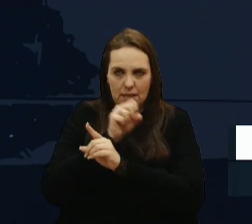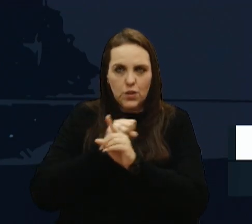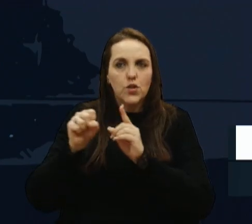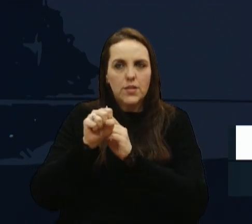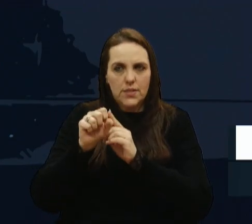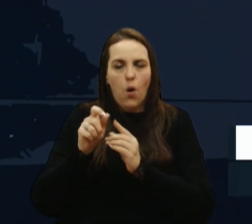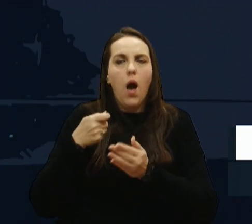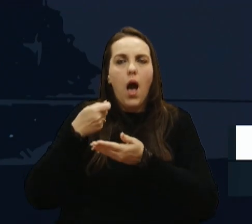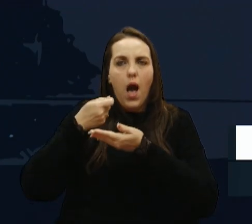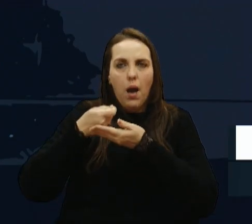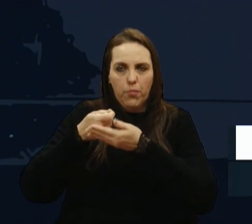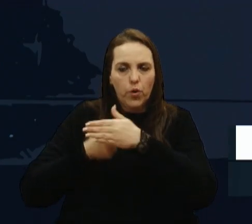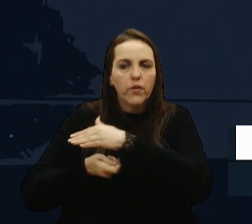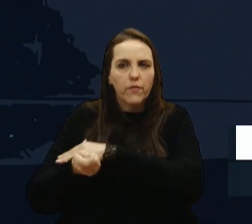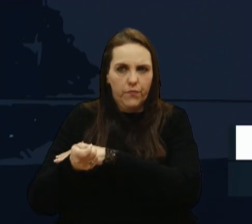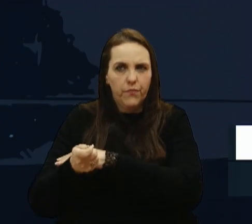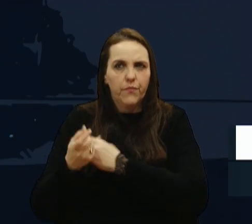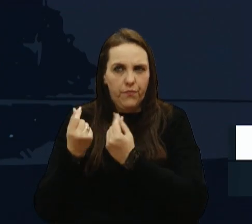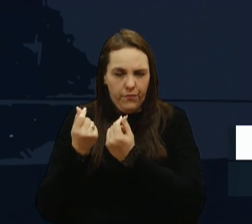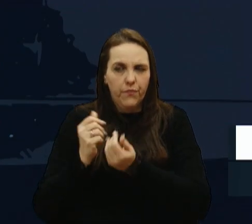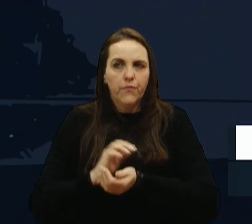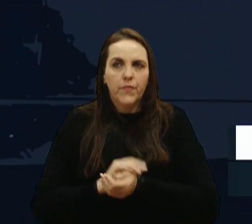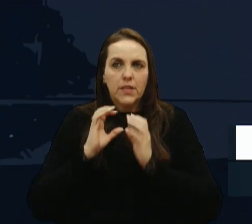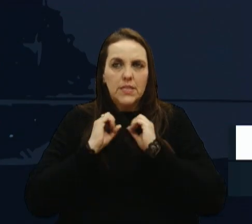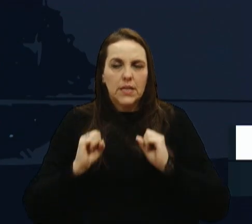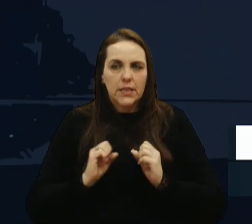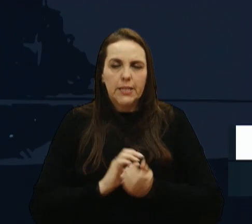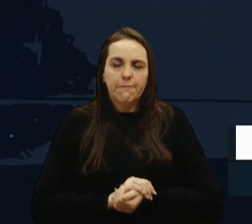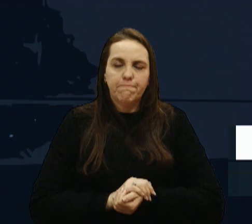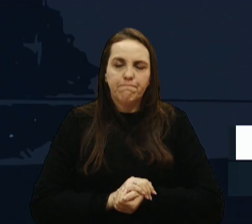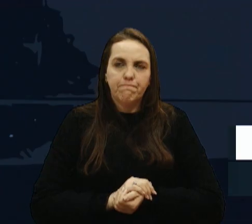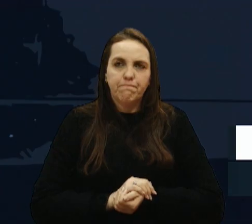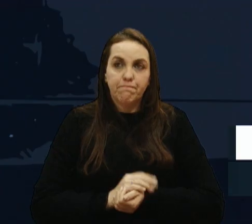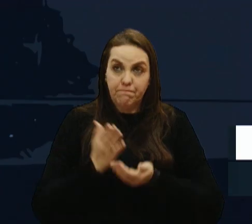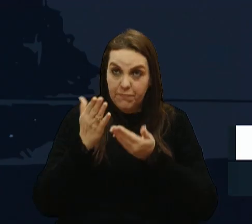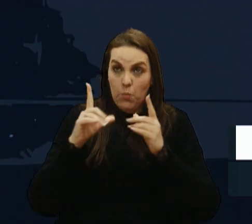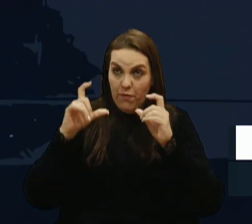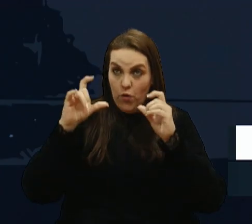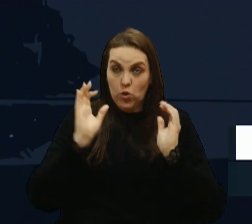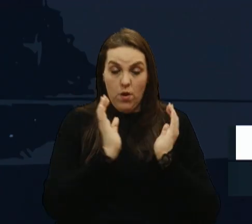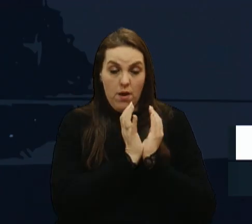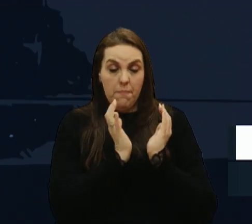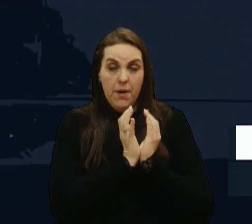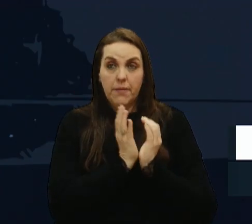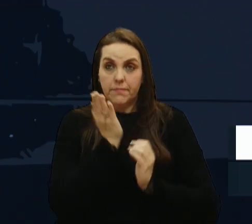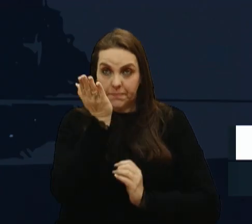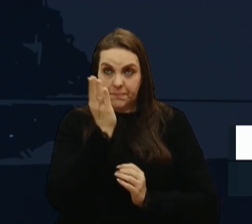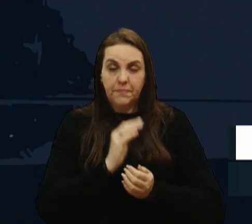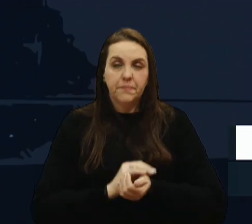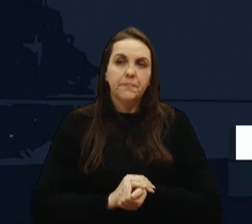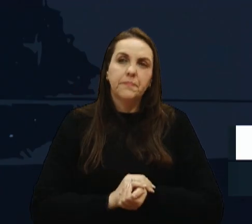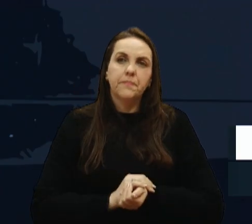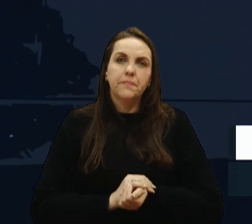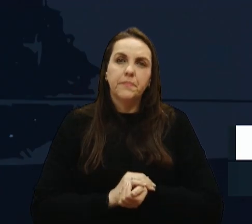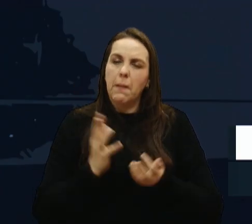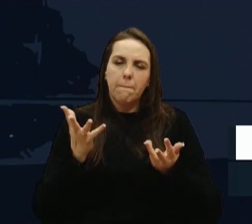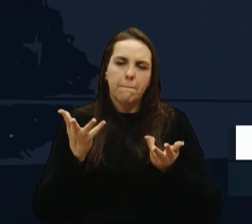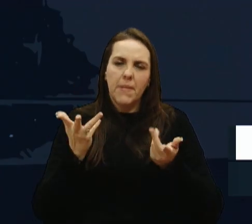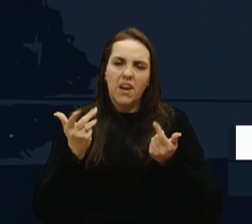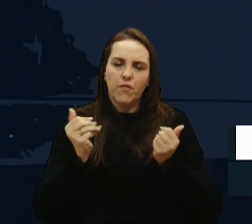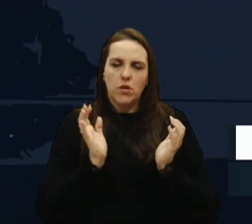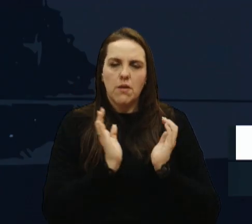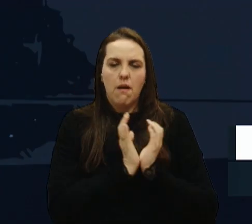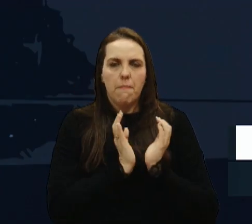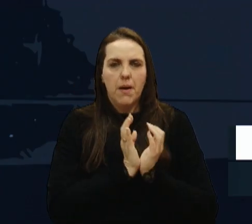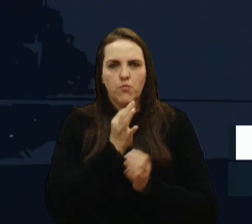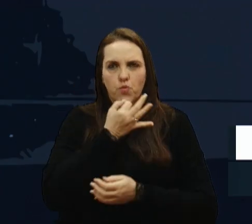pela SMASC. Tá? Mais do que isso, até uma foto para... Essa é a nossa maravilhosa PAI aqui de